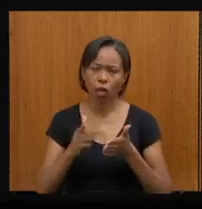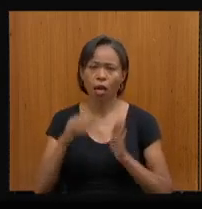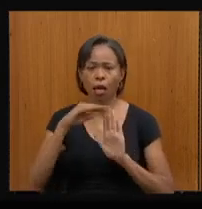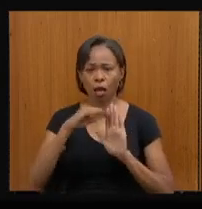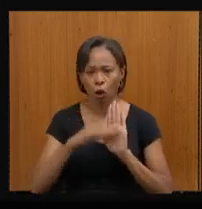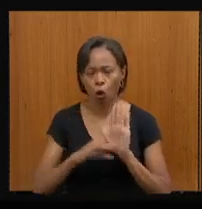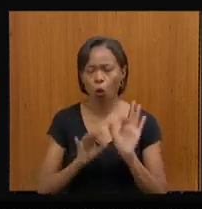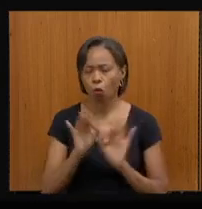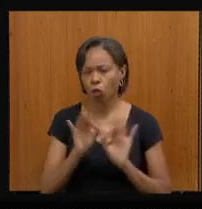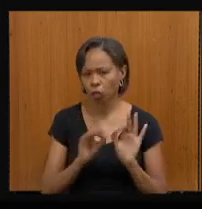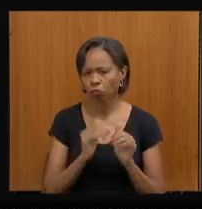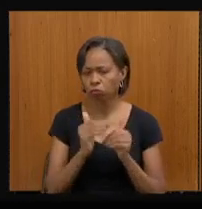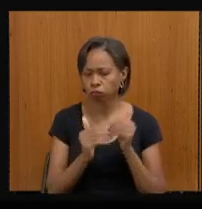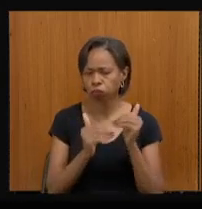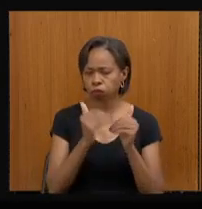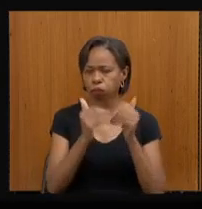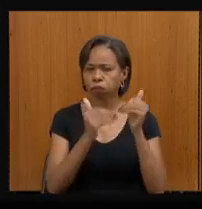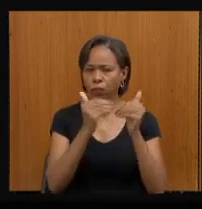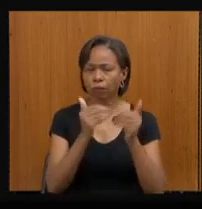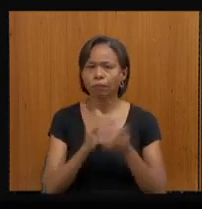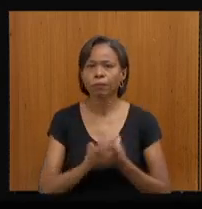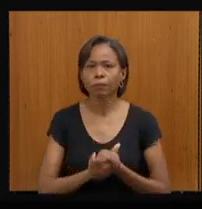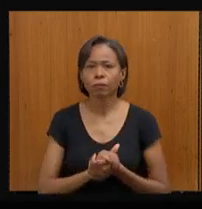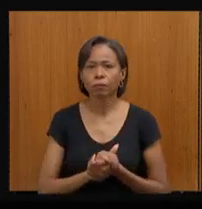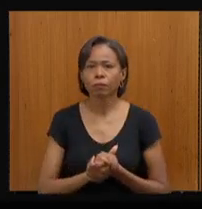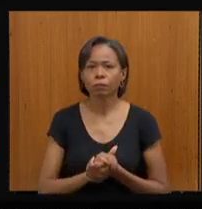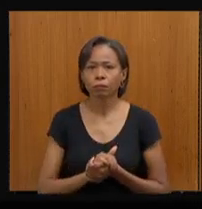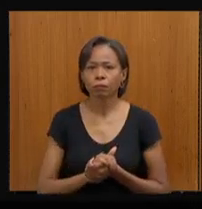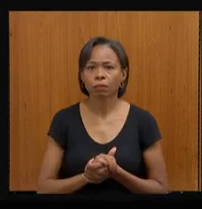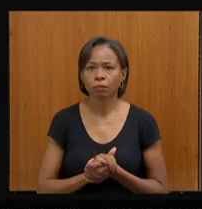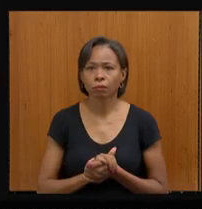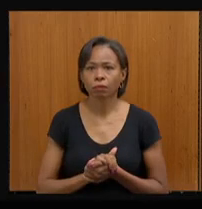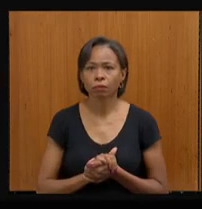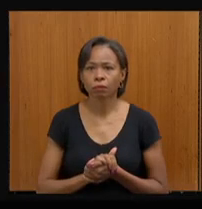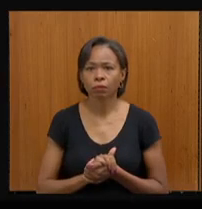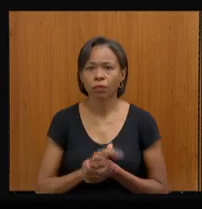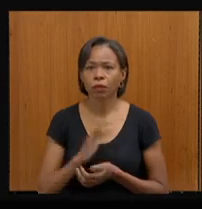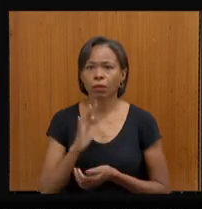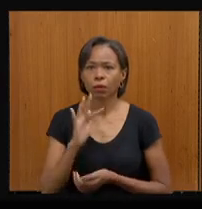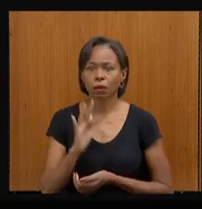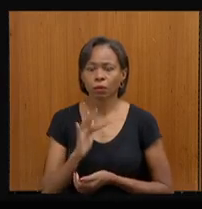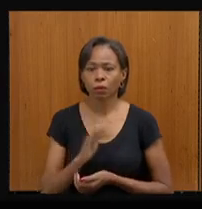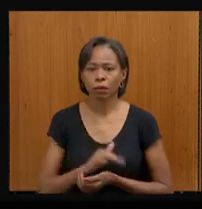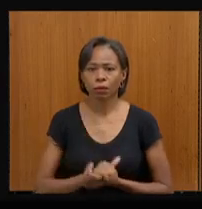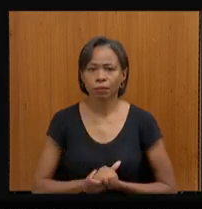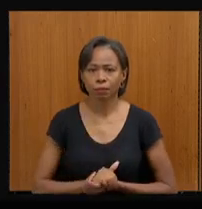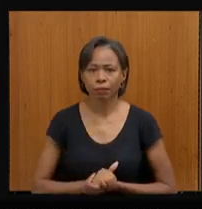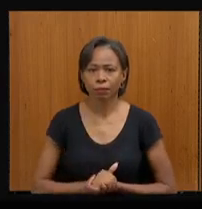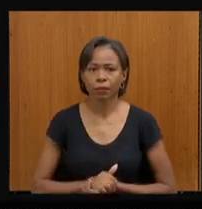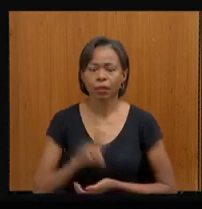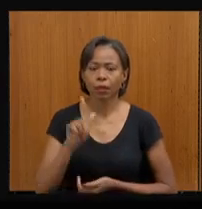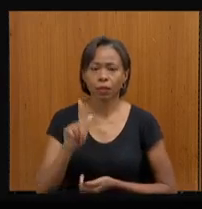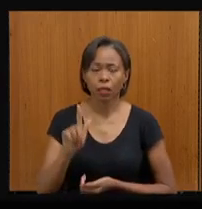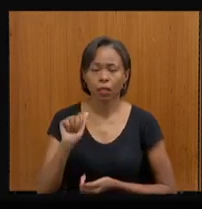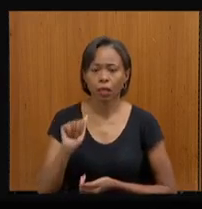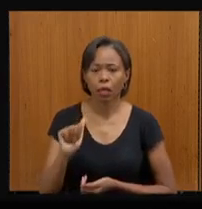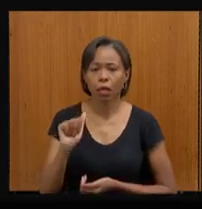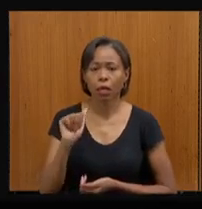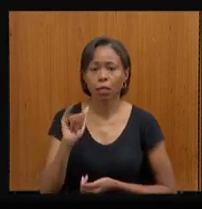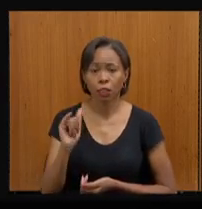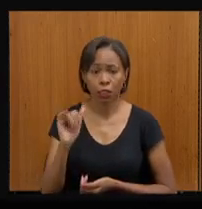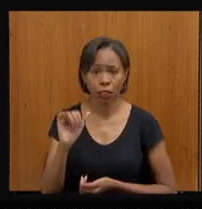evoluído bem a Terra Brasil até a empresa francesa e na França já está